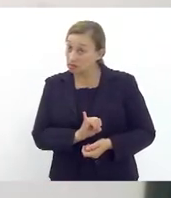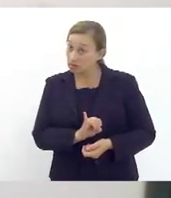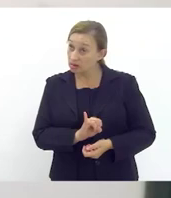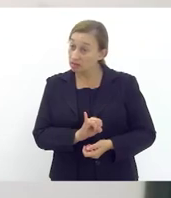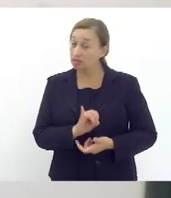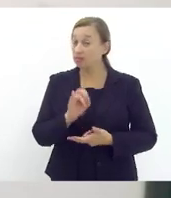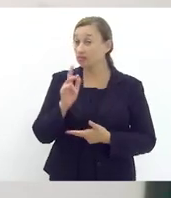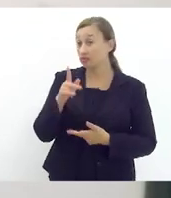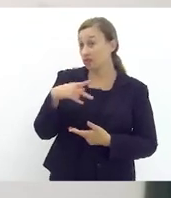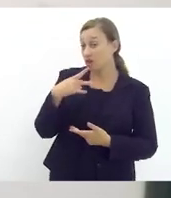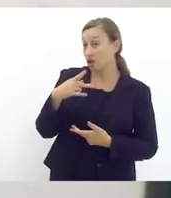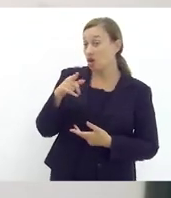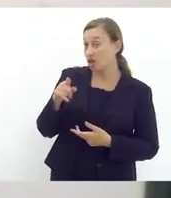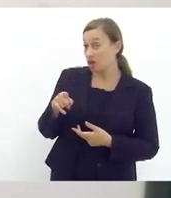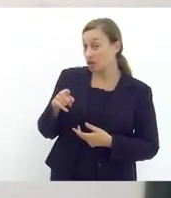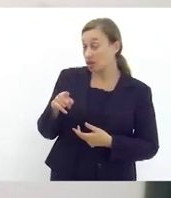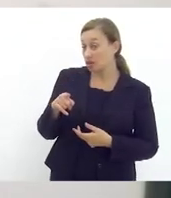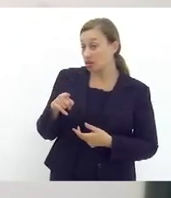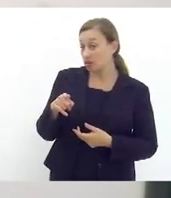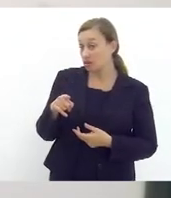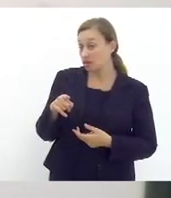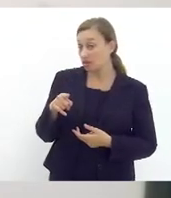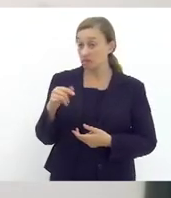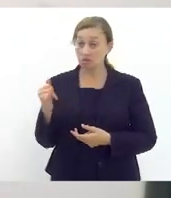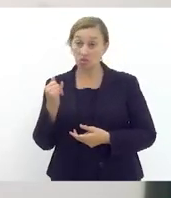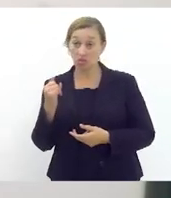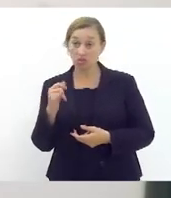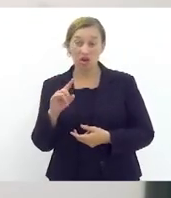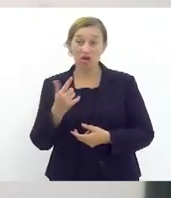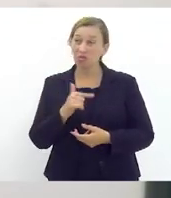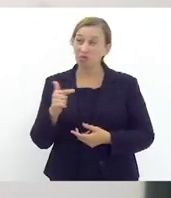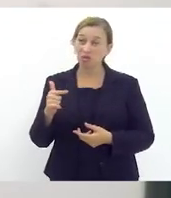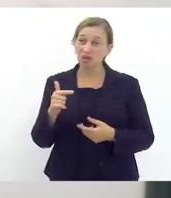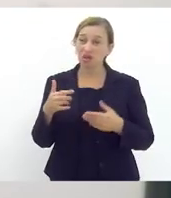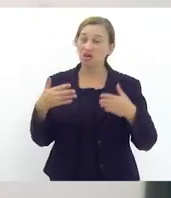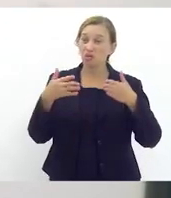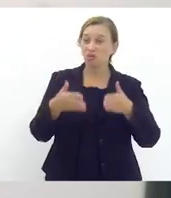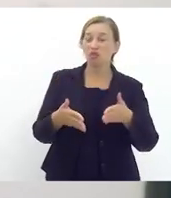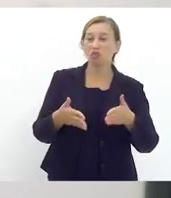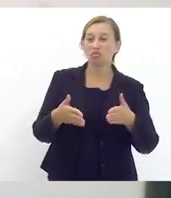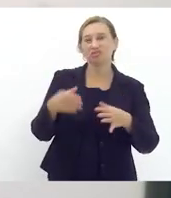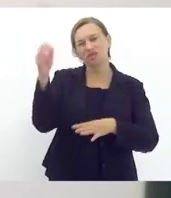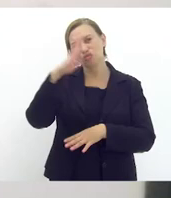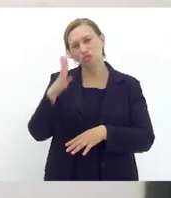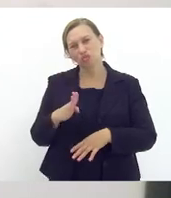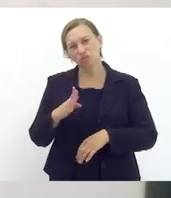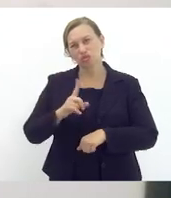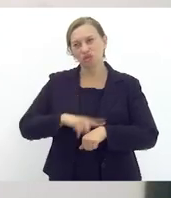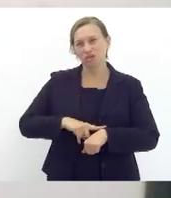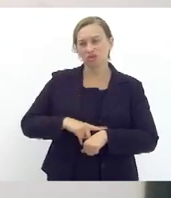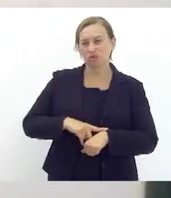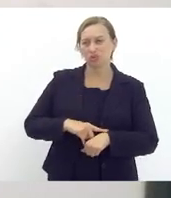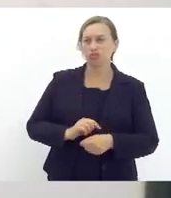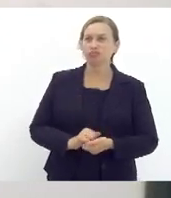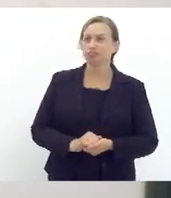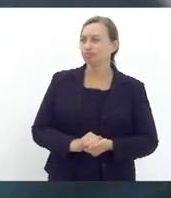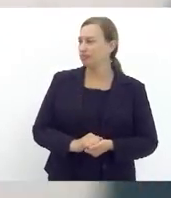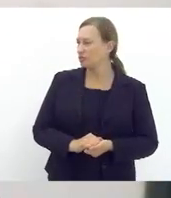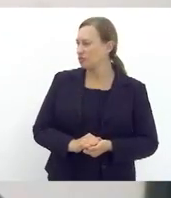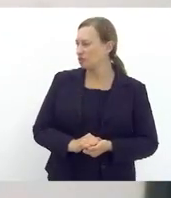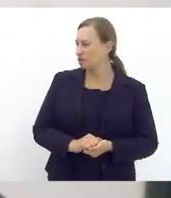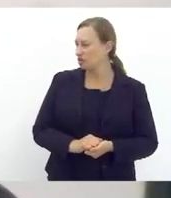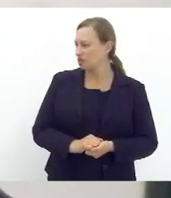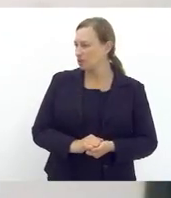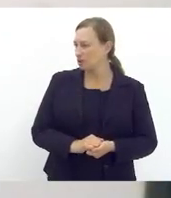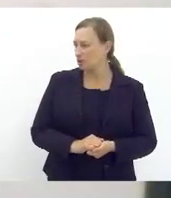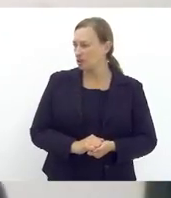que isso fosse um condicionante não existiria descentralização nesse momento do Brasil infelizmente por